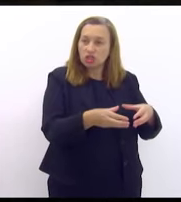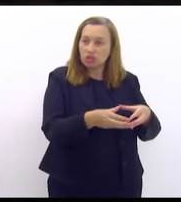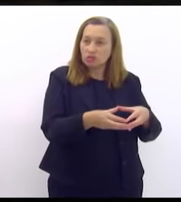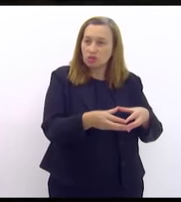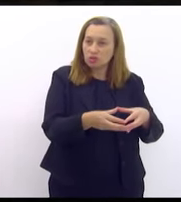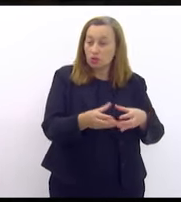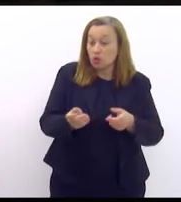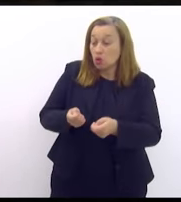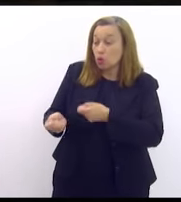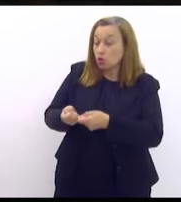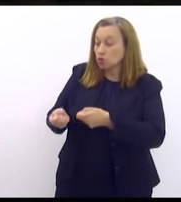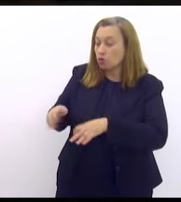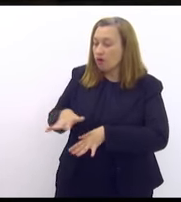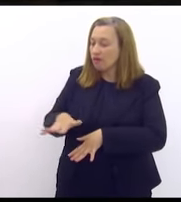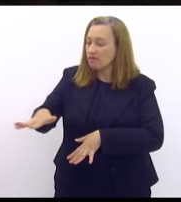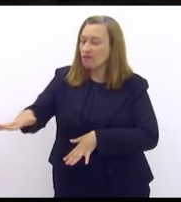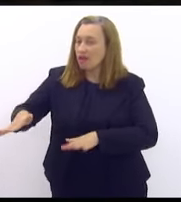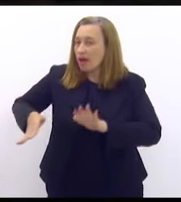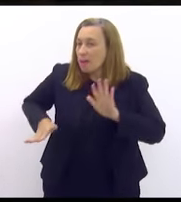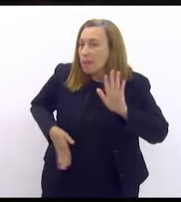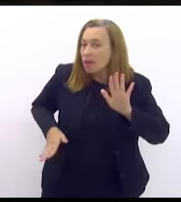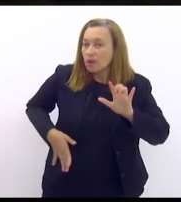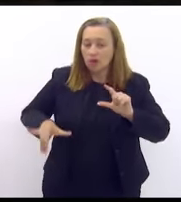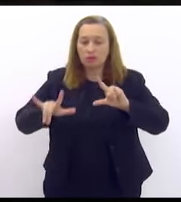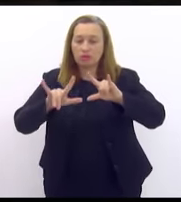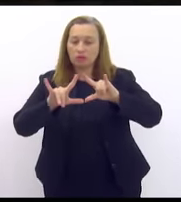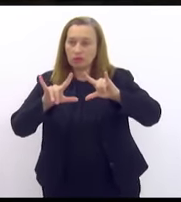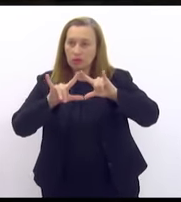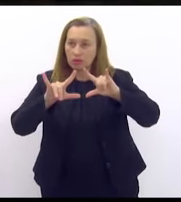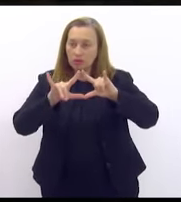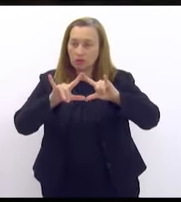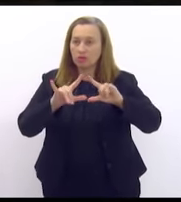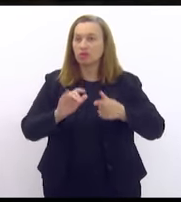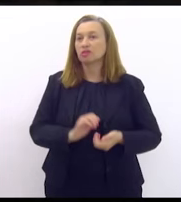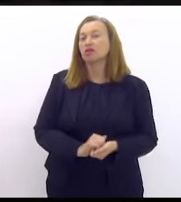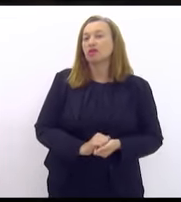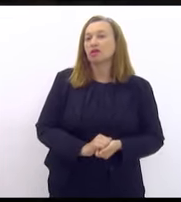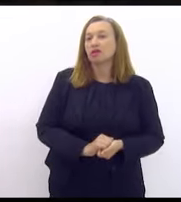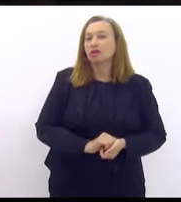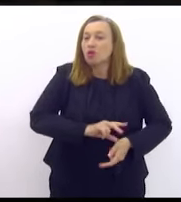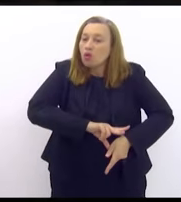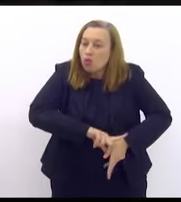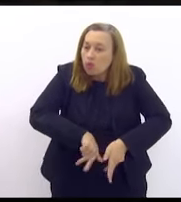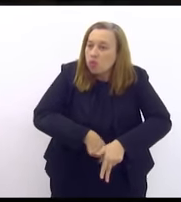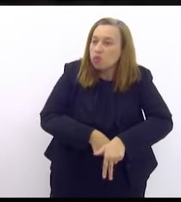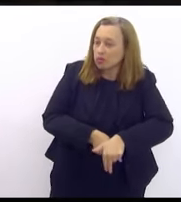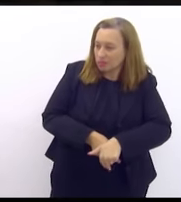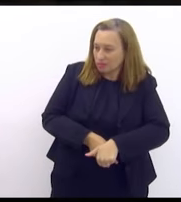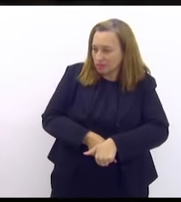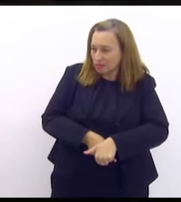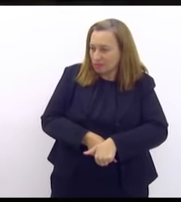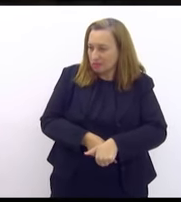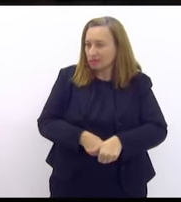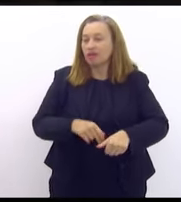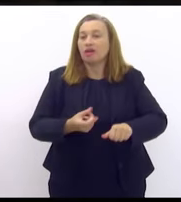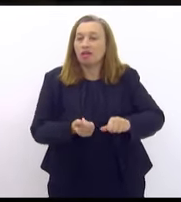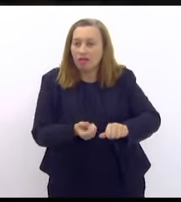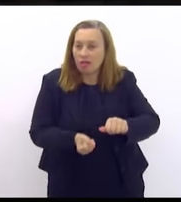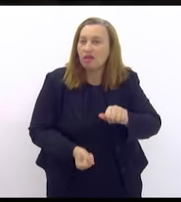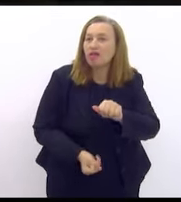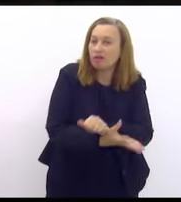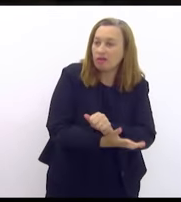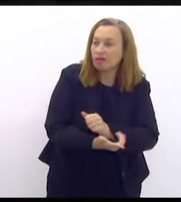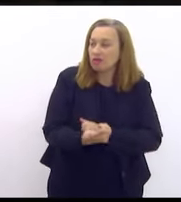milícias, narcotraficantes, lavadores de dinheiro, traficantes de armas,